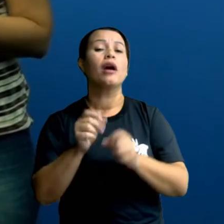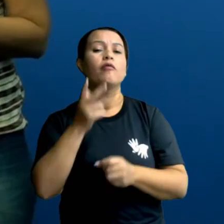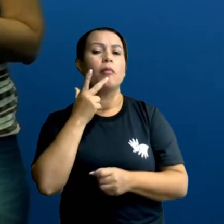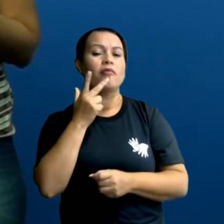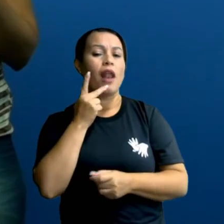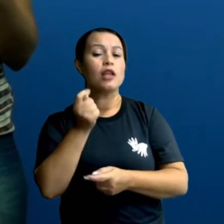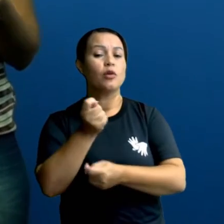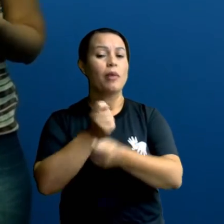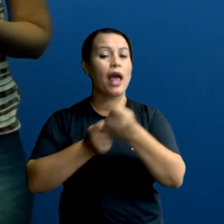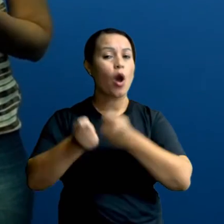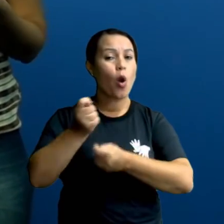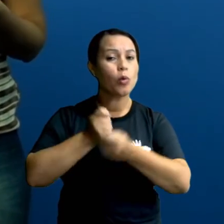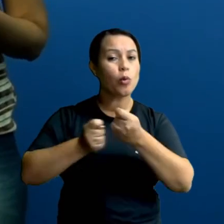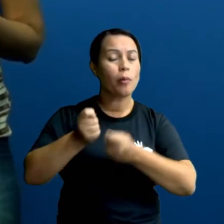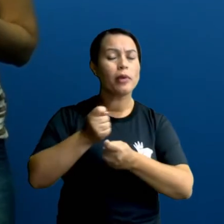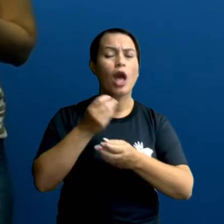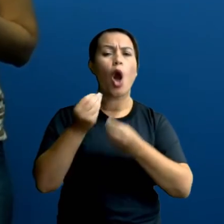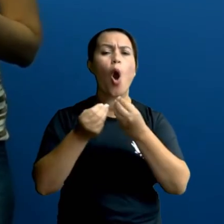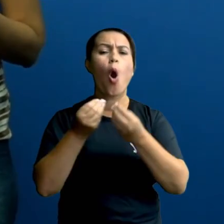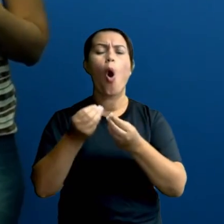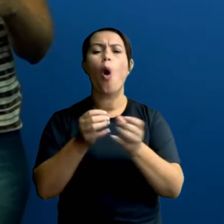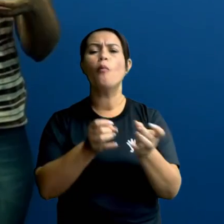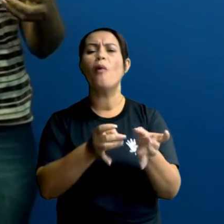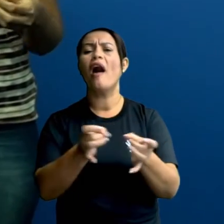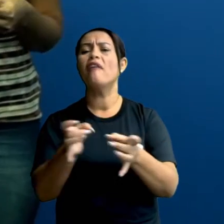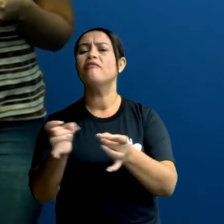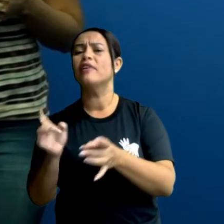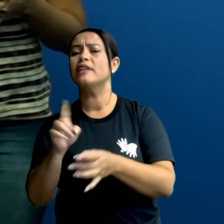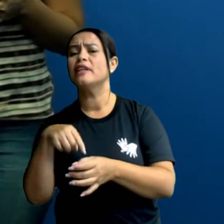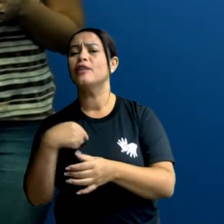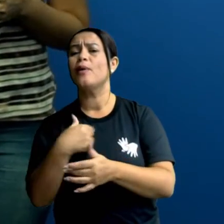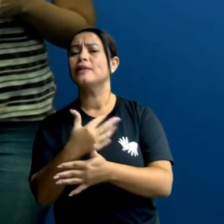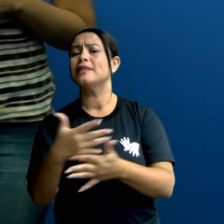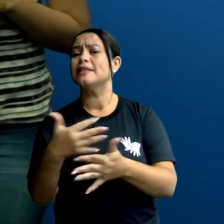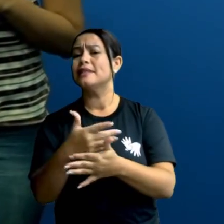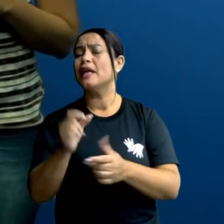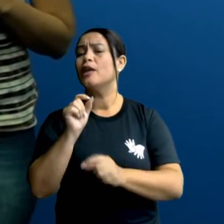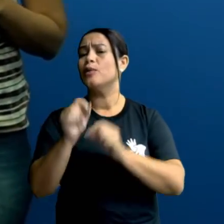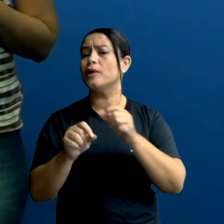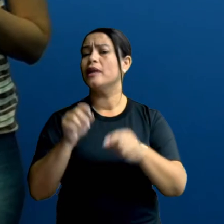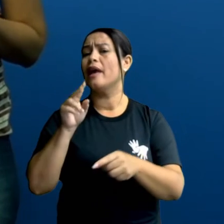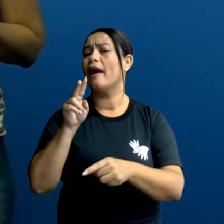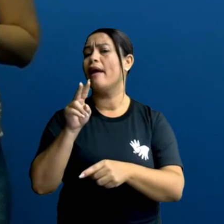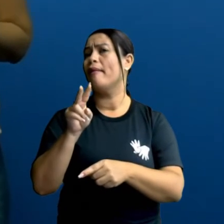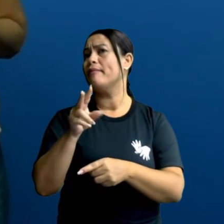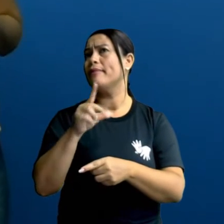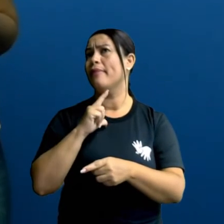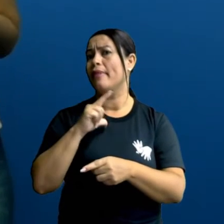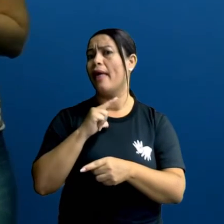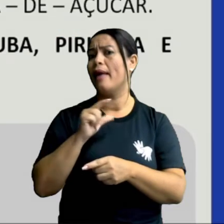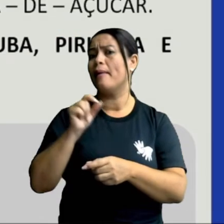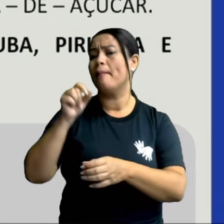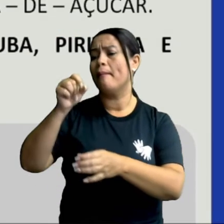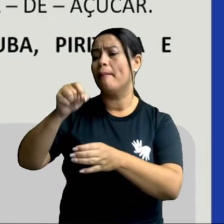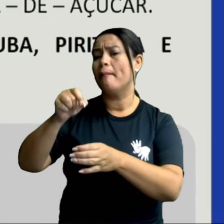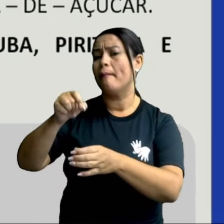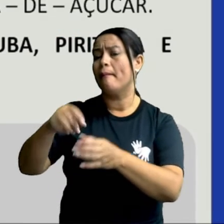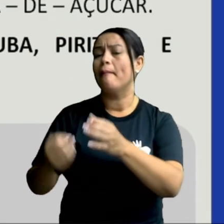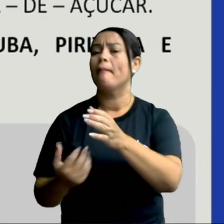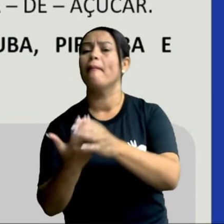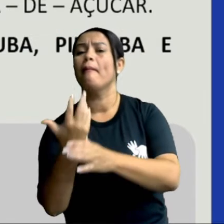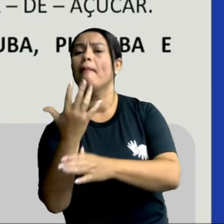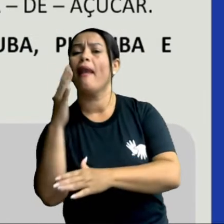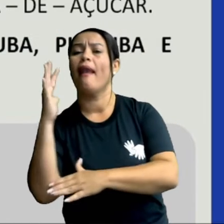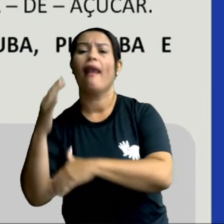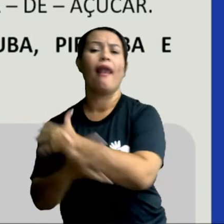economia, né, sobre como é o comércio na nossa cidade, sobre o que é cultivado aqui na nossa cidade. Ó,